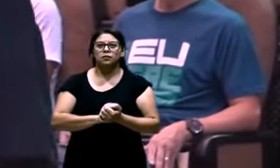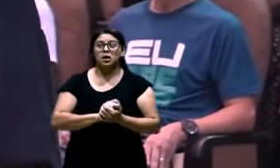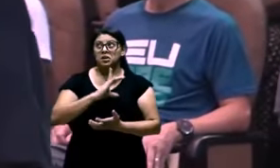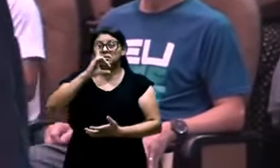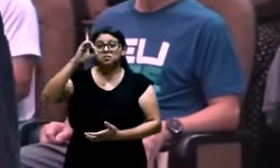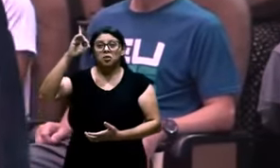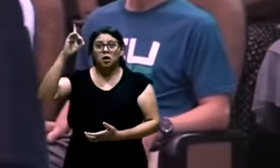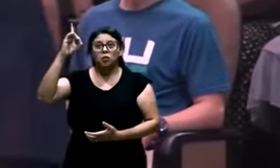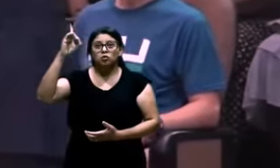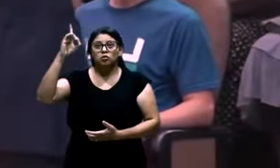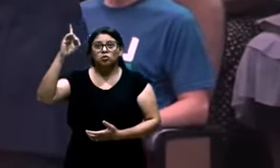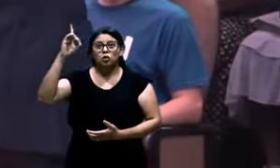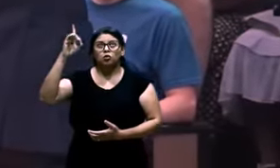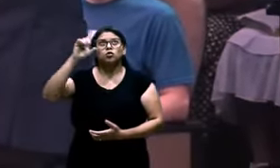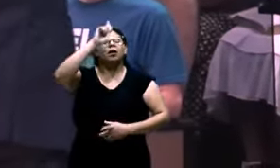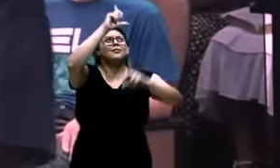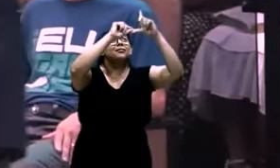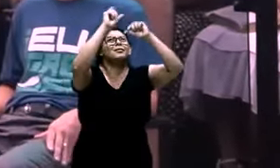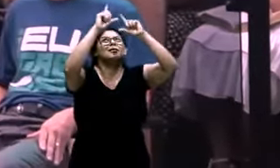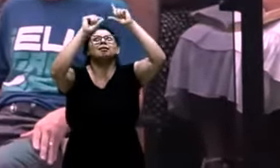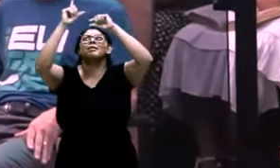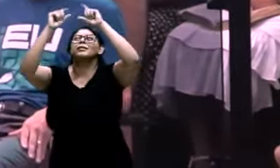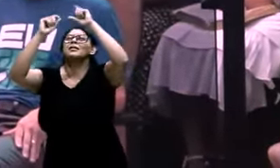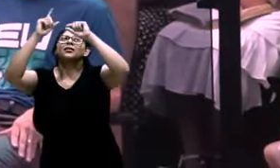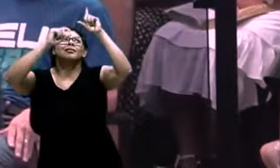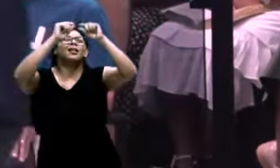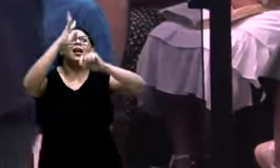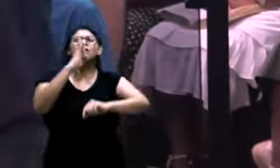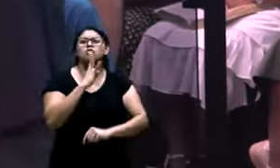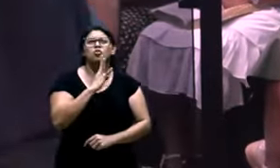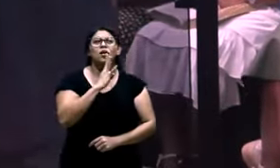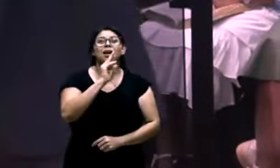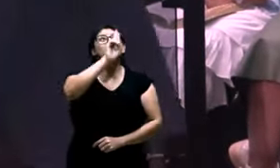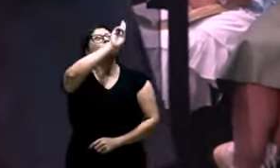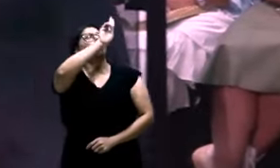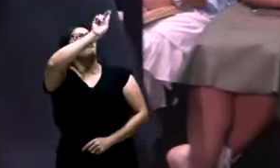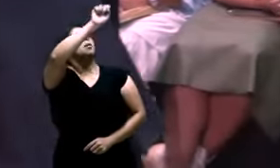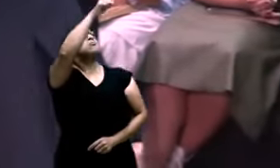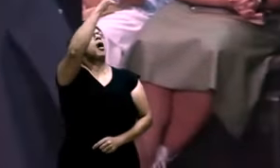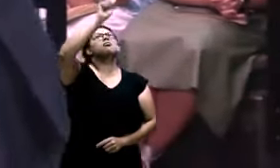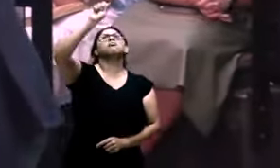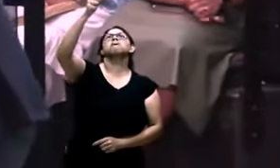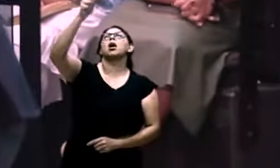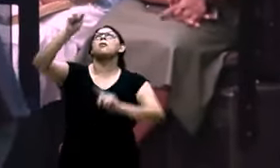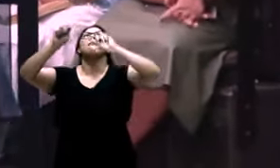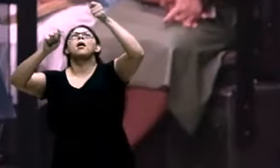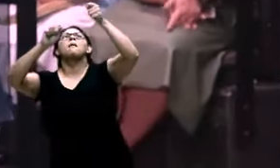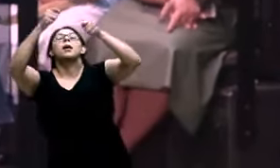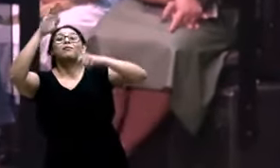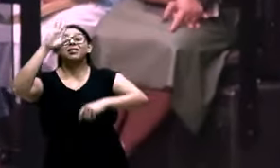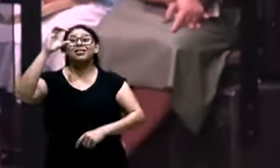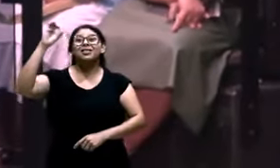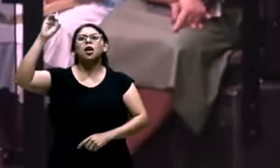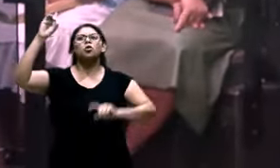Deus que conta cada estrela e coloca um nome, poderia esse Deus que carrega os